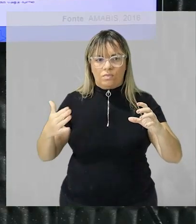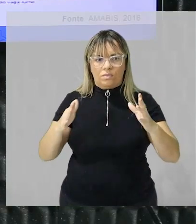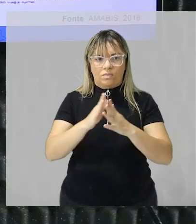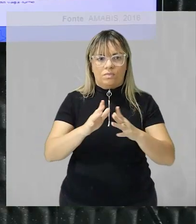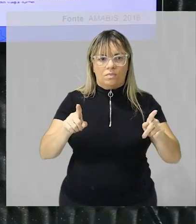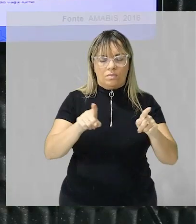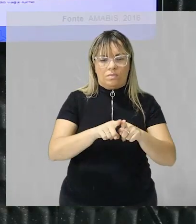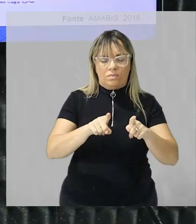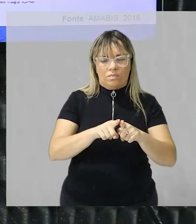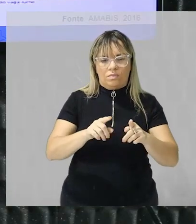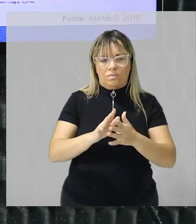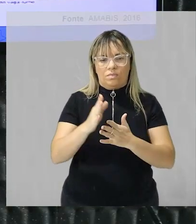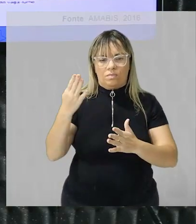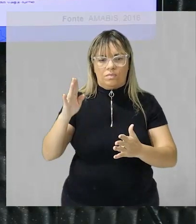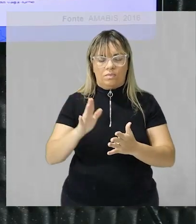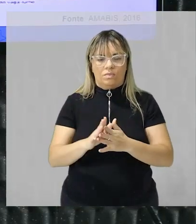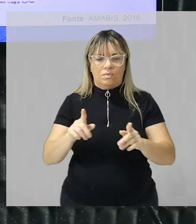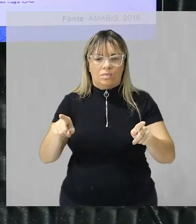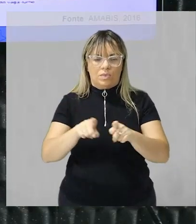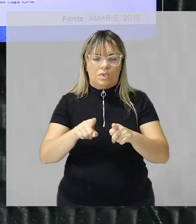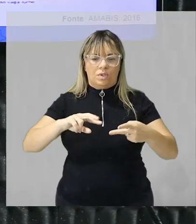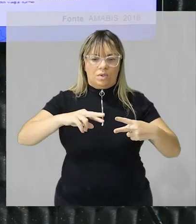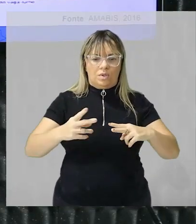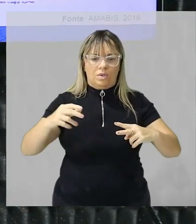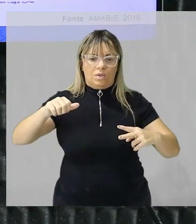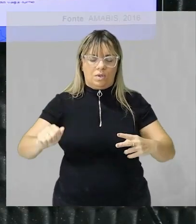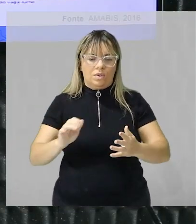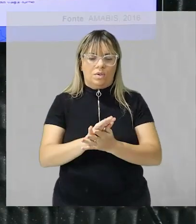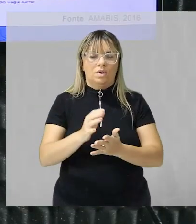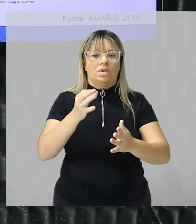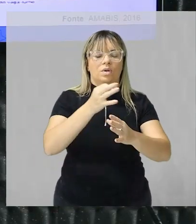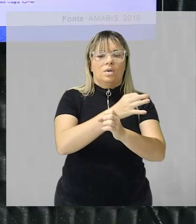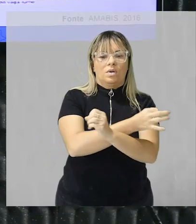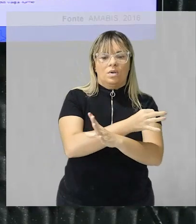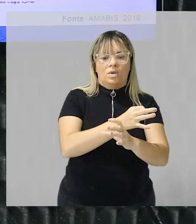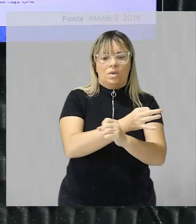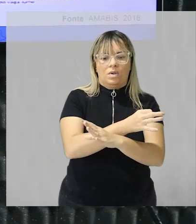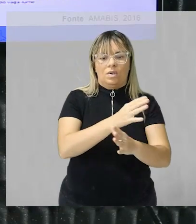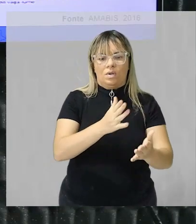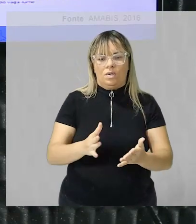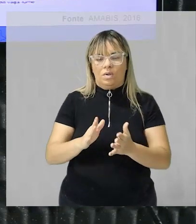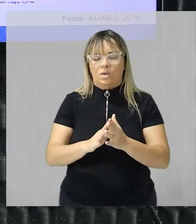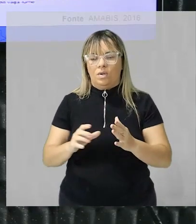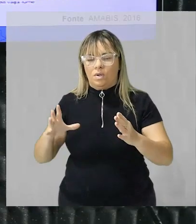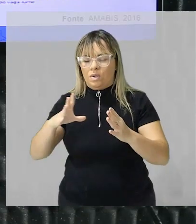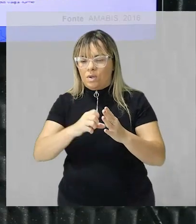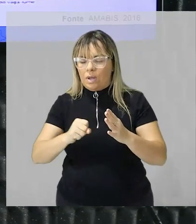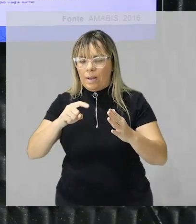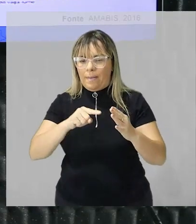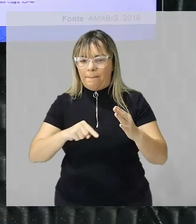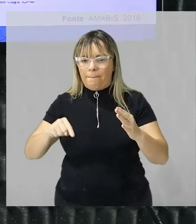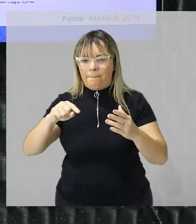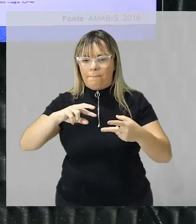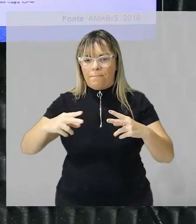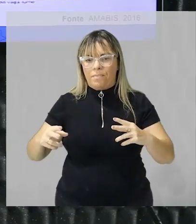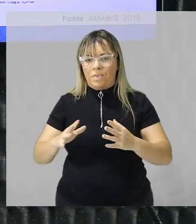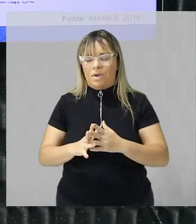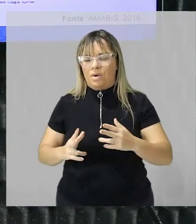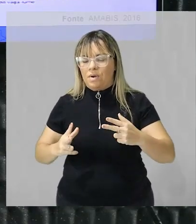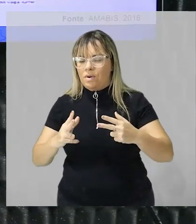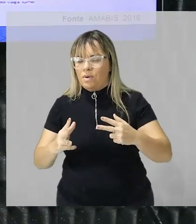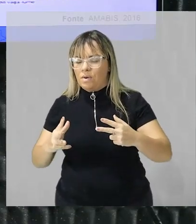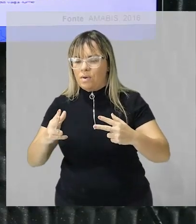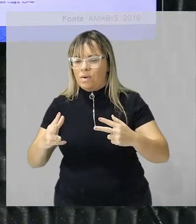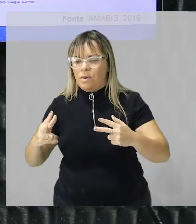DNA de células do vagalume aqui, por exemplo, e aí esse DNA foi picotado, né,